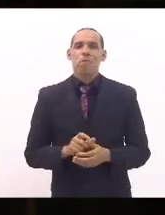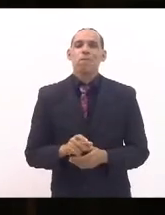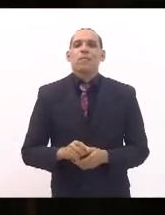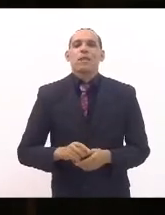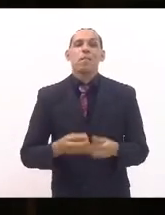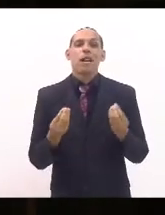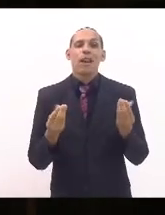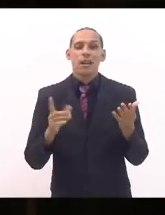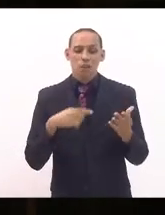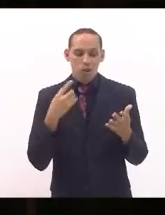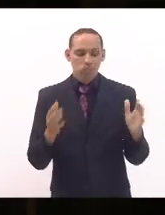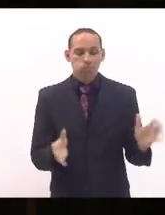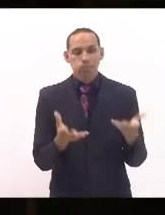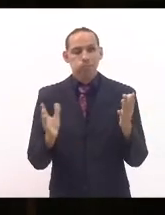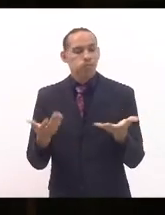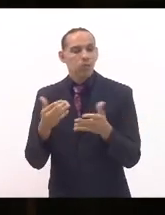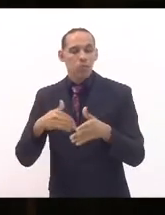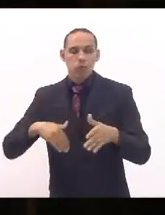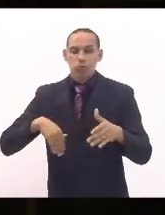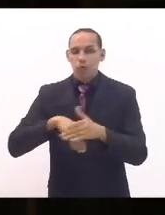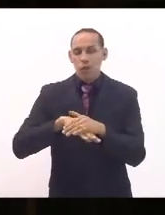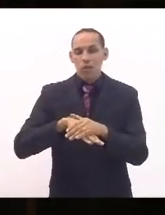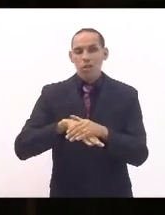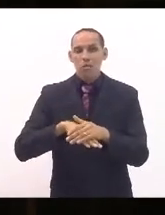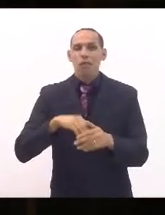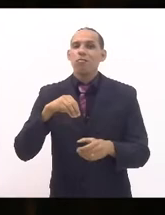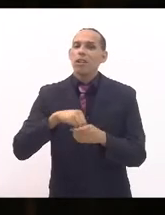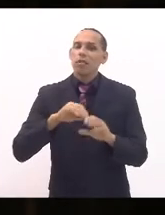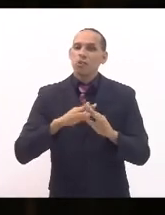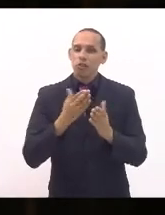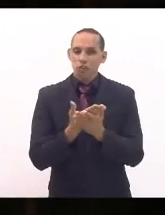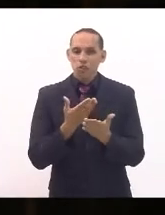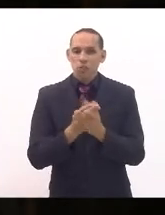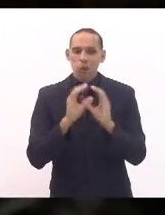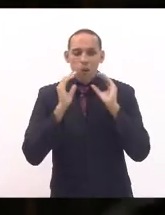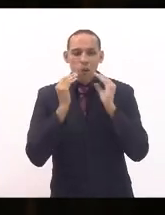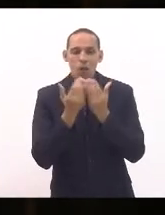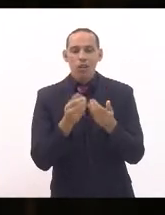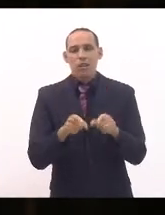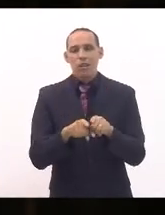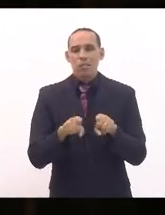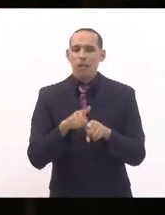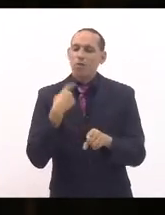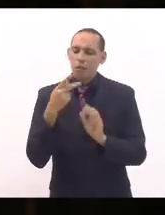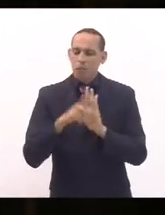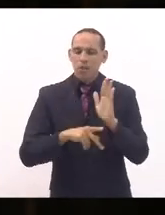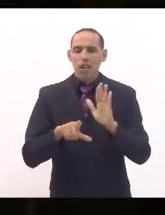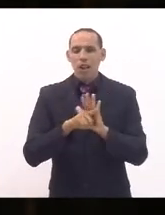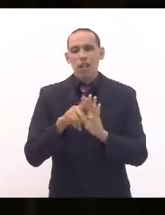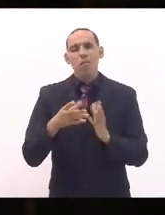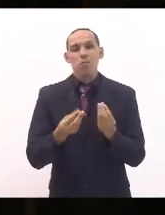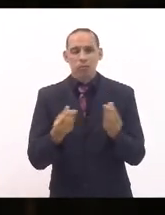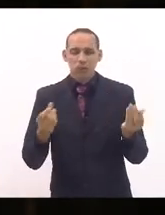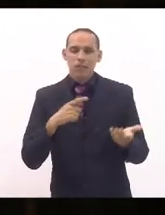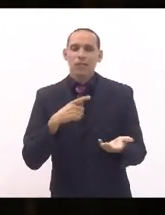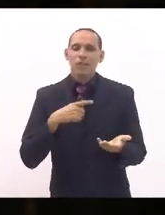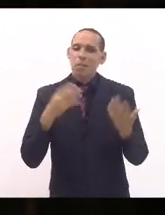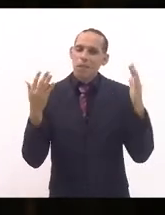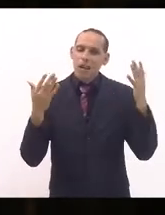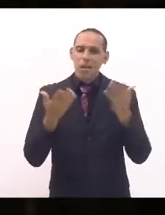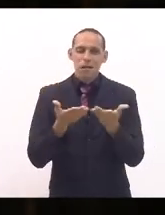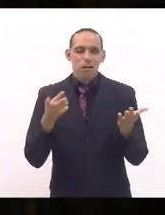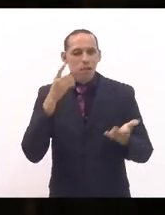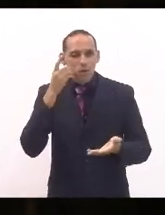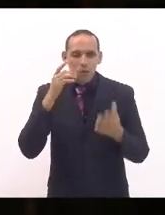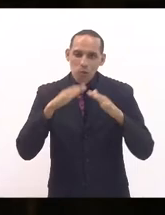precisa incentivar o futebol nas nossas escolas e nas nossas comunidades, e temos muitos projetos de lei para isso. Parabéns a todos os